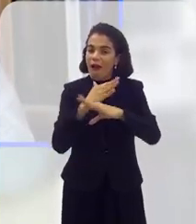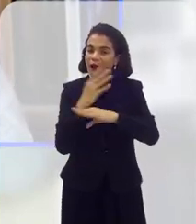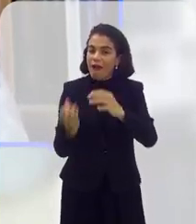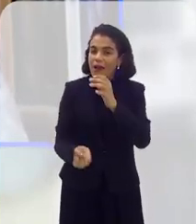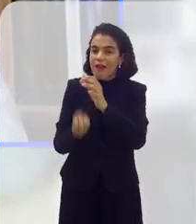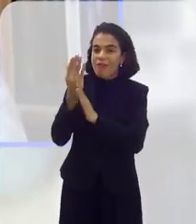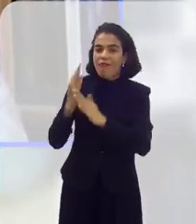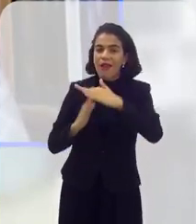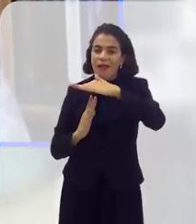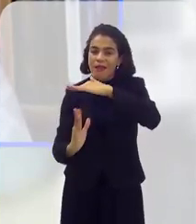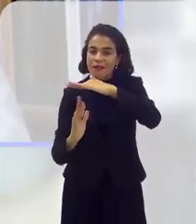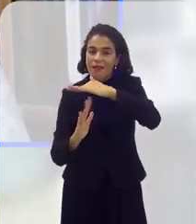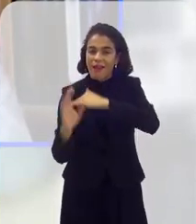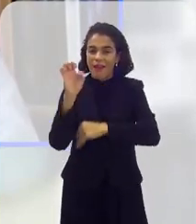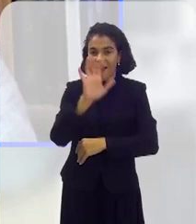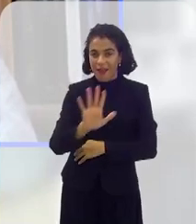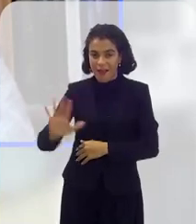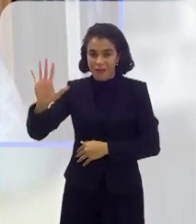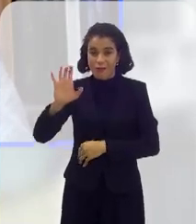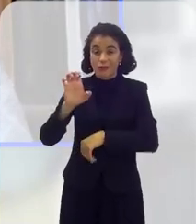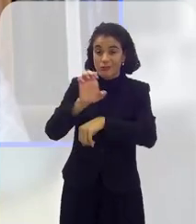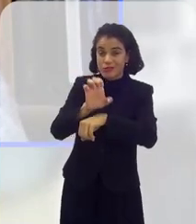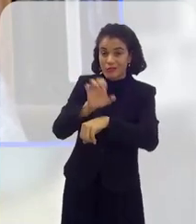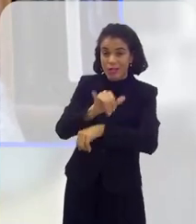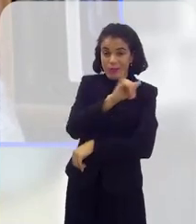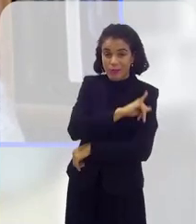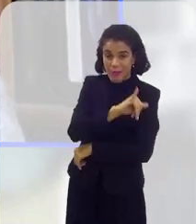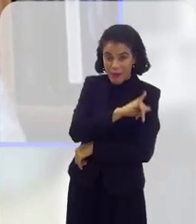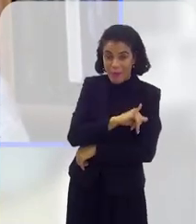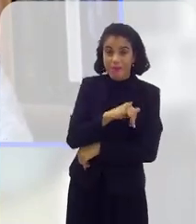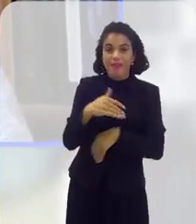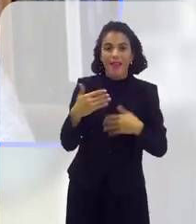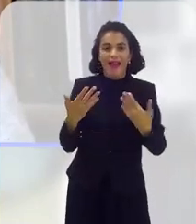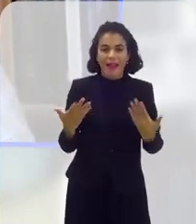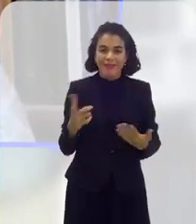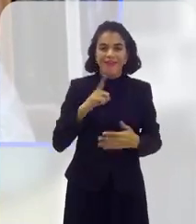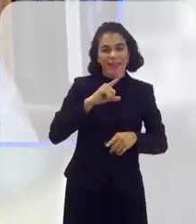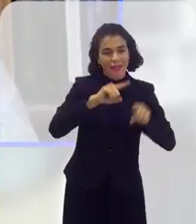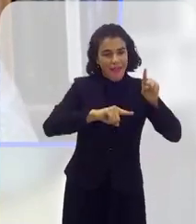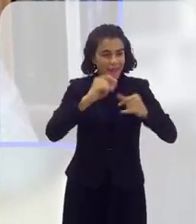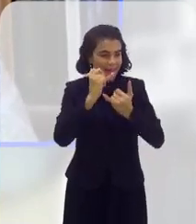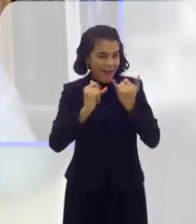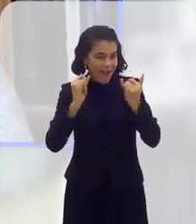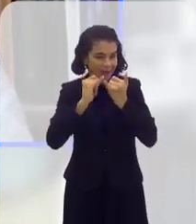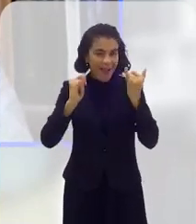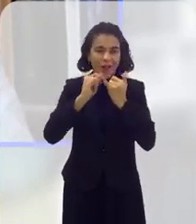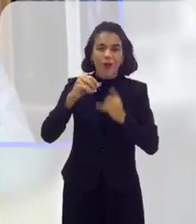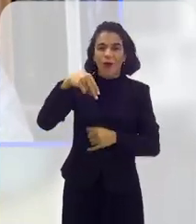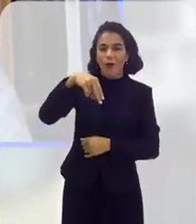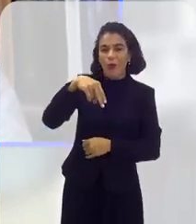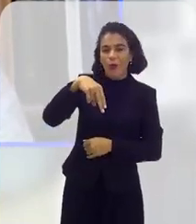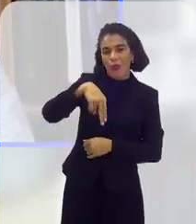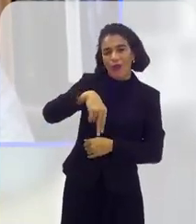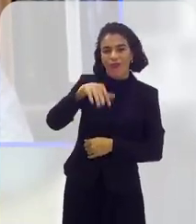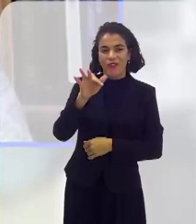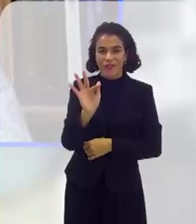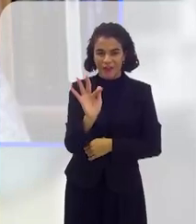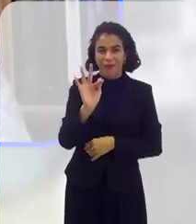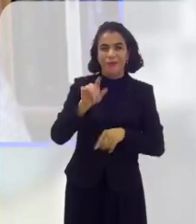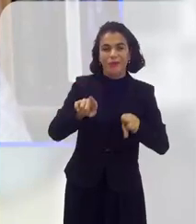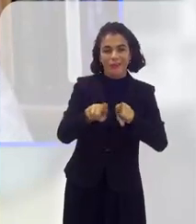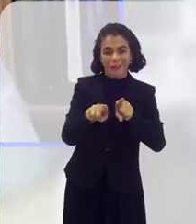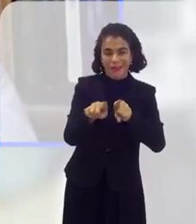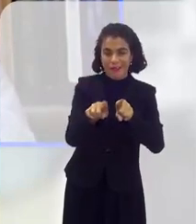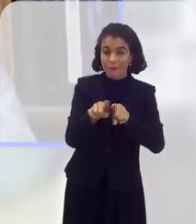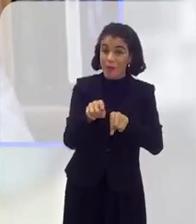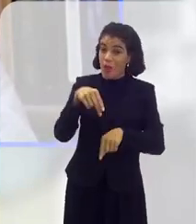que é fundada por imigrantes europeus no estado do Rio de Janeiro. Aí há alguma semelhança com Nova Friburgo, que é a cidade onde eu